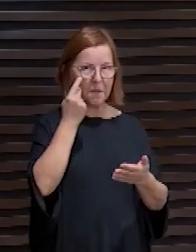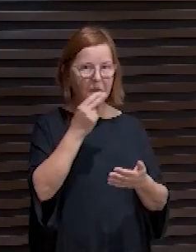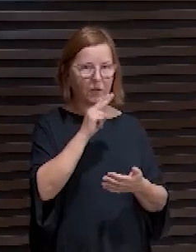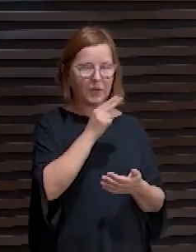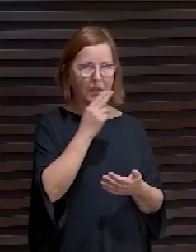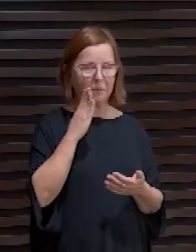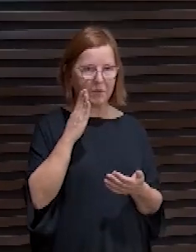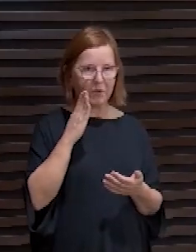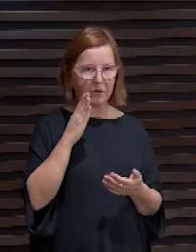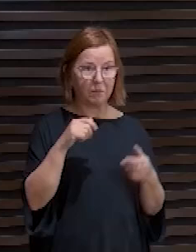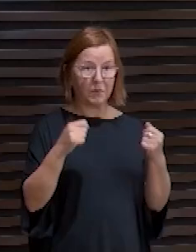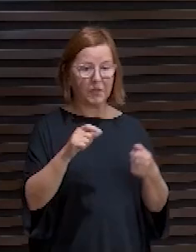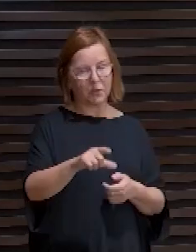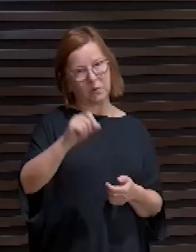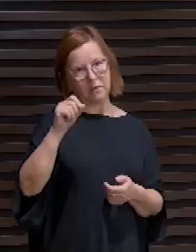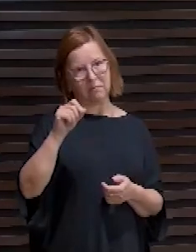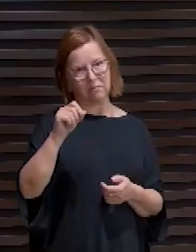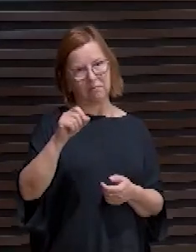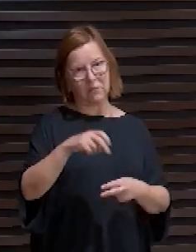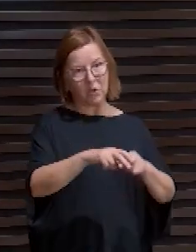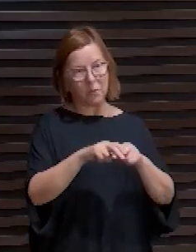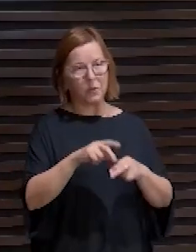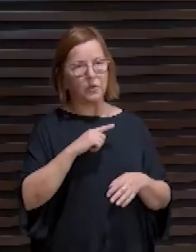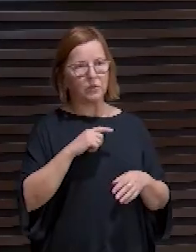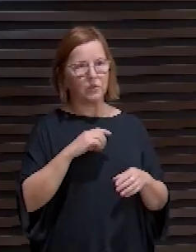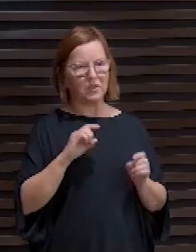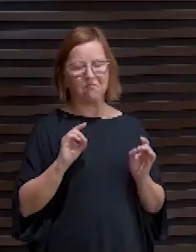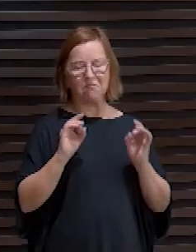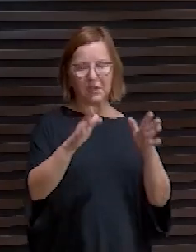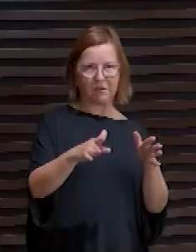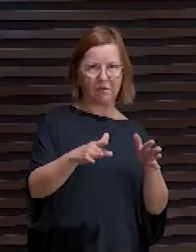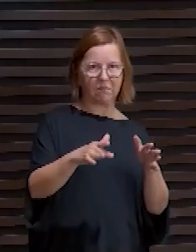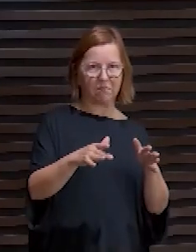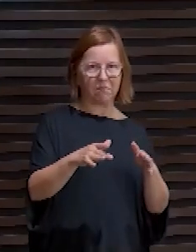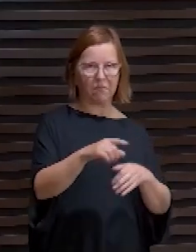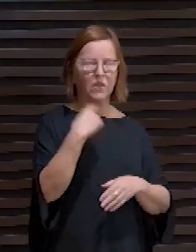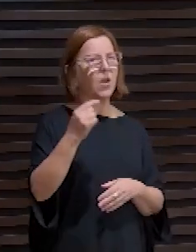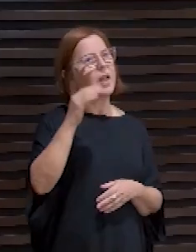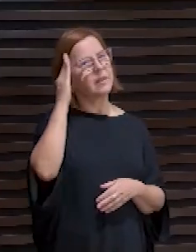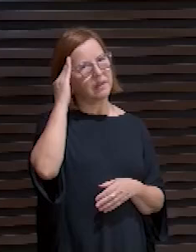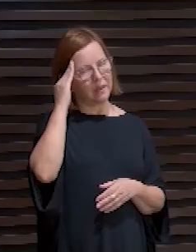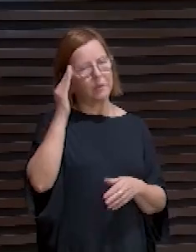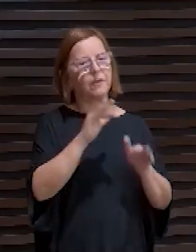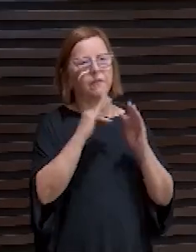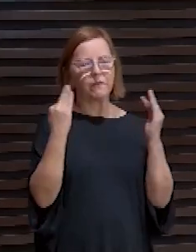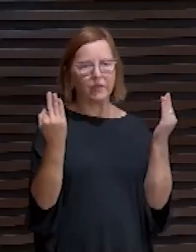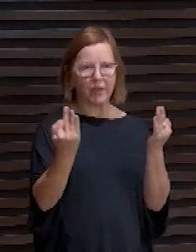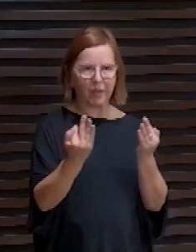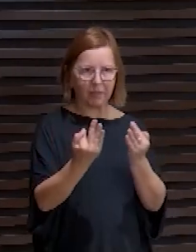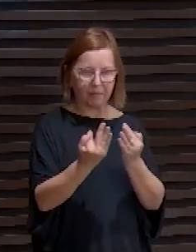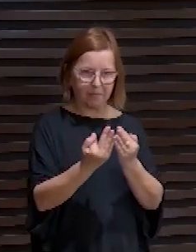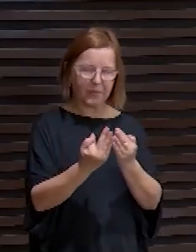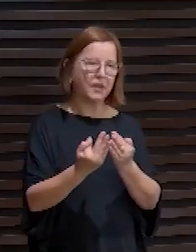isso havia rejeição. Nós sabemos de famílias que, quando acontecem as